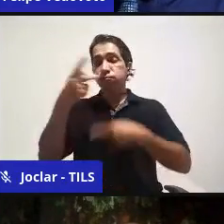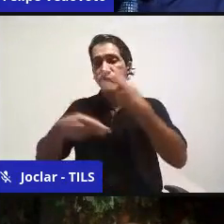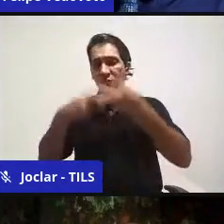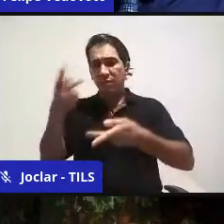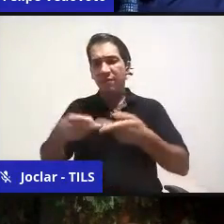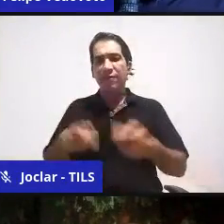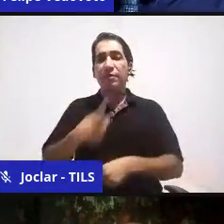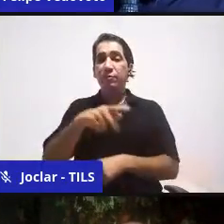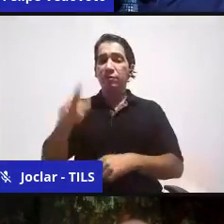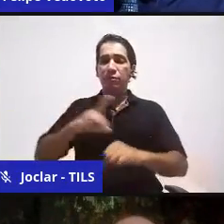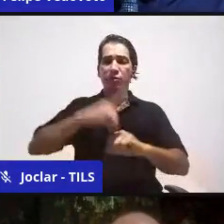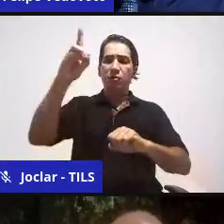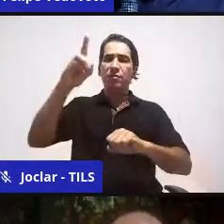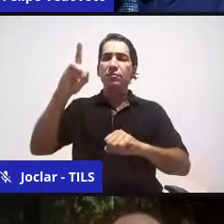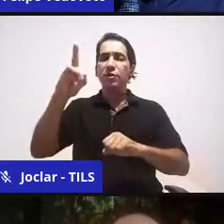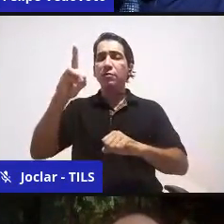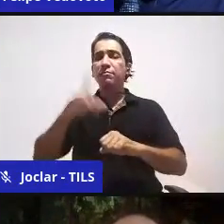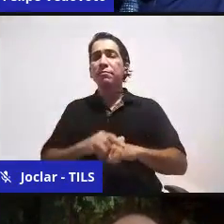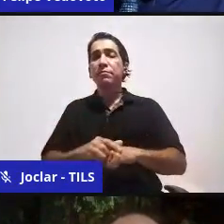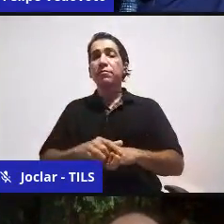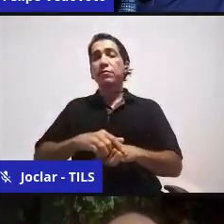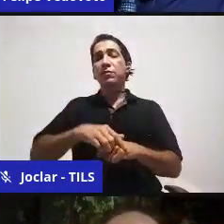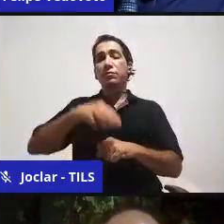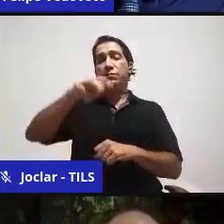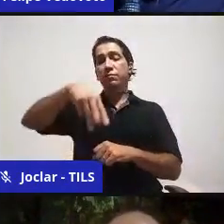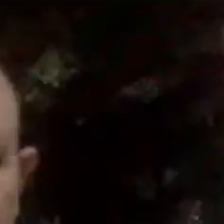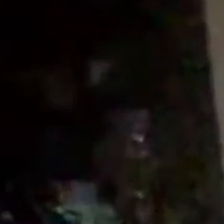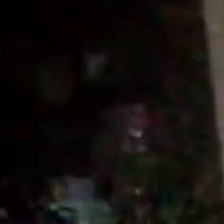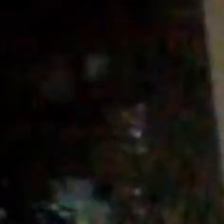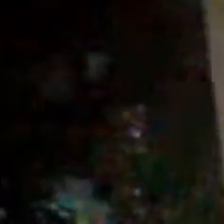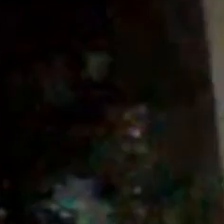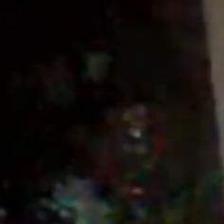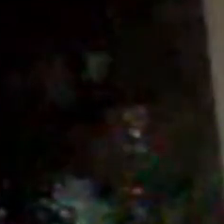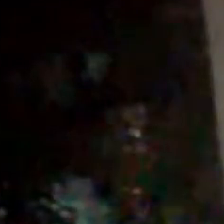nossa Universidade Federal de Mato Grosso do Sul.